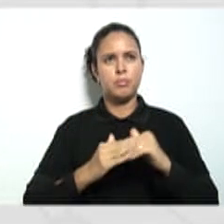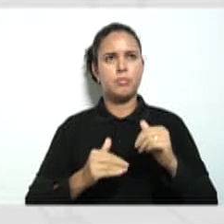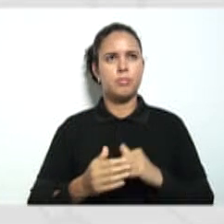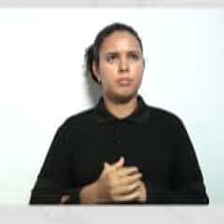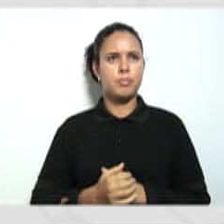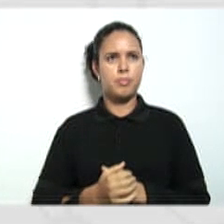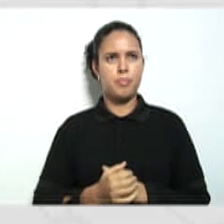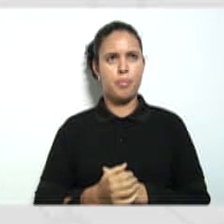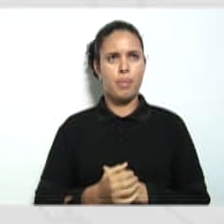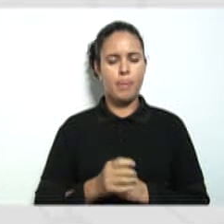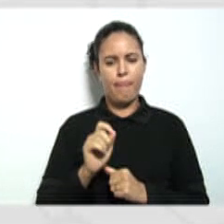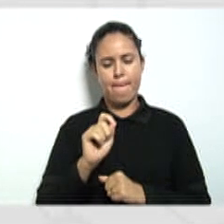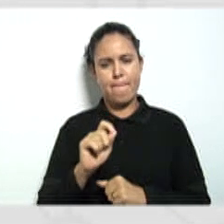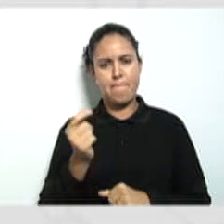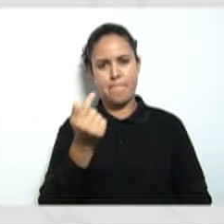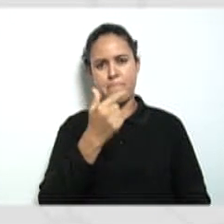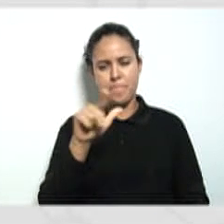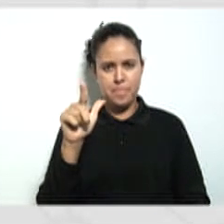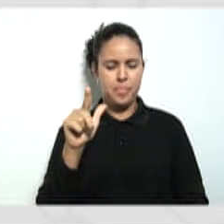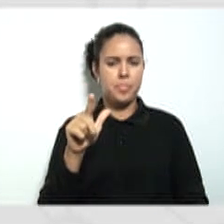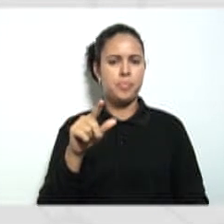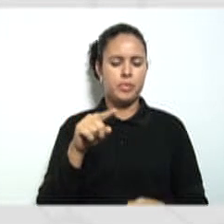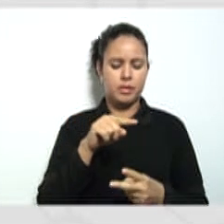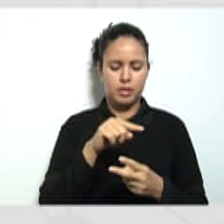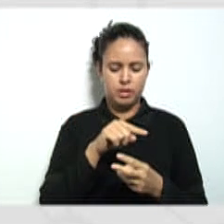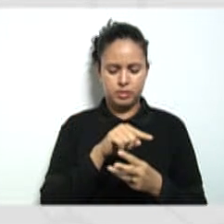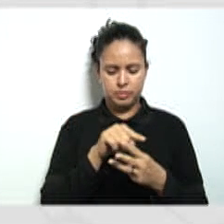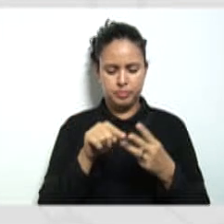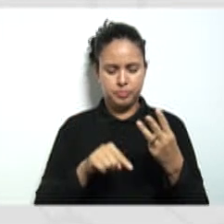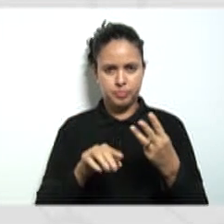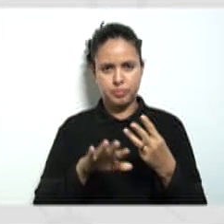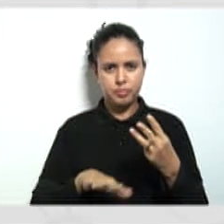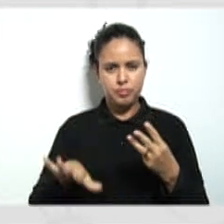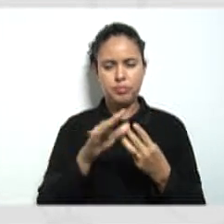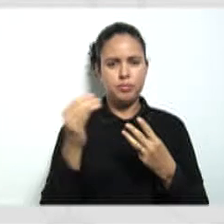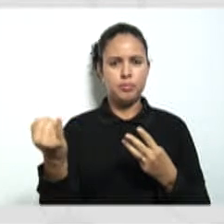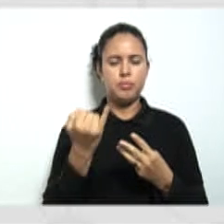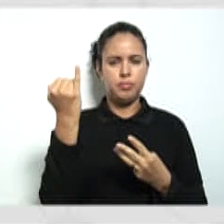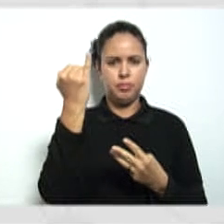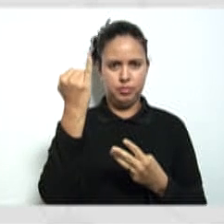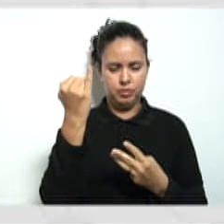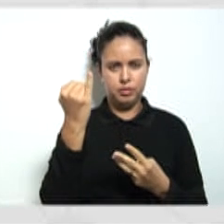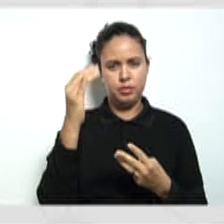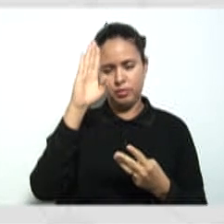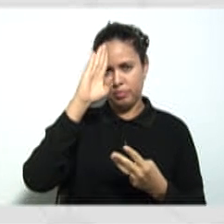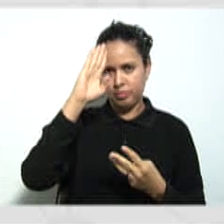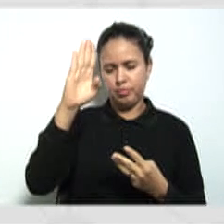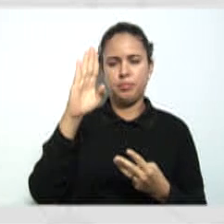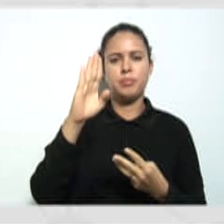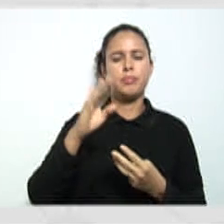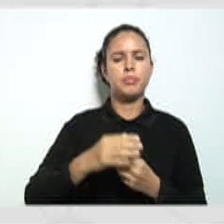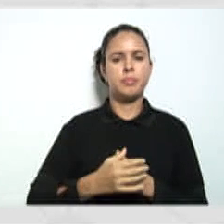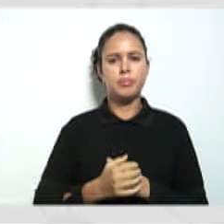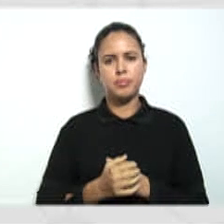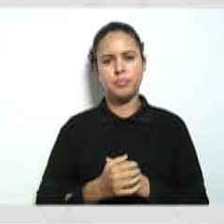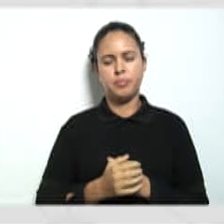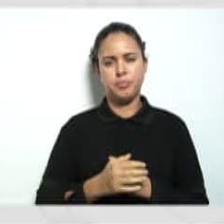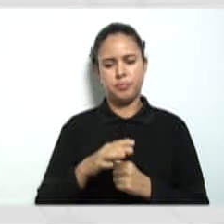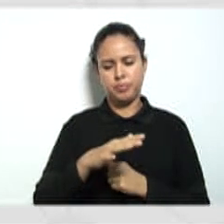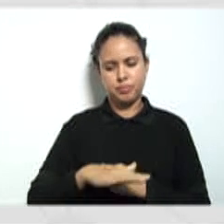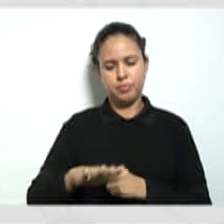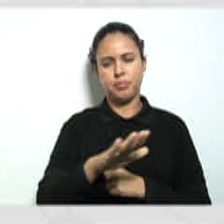ter ainda outros 3 ramos que são muito importantes no Brasil. A gente ainda está falando desse tema, dos principais campos de atuação das cooperativas